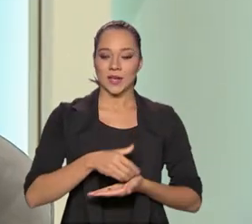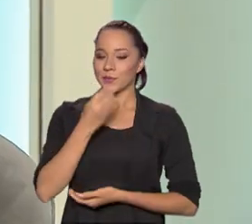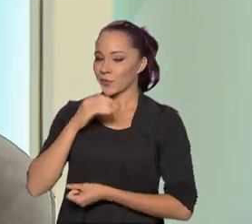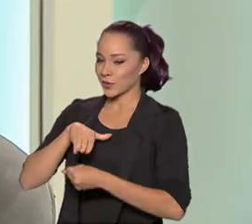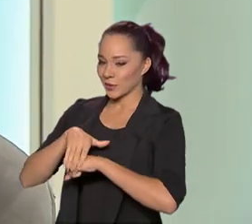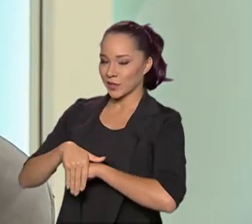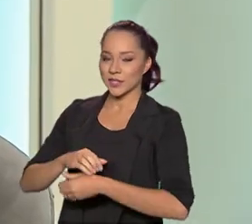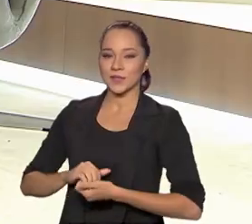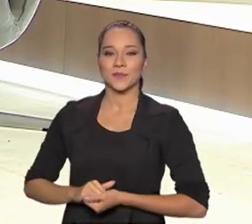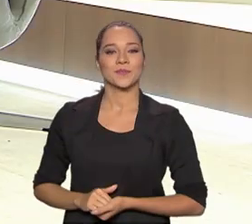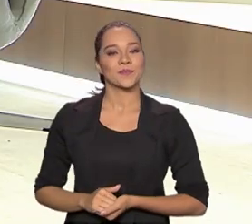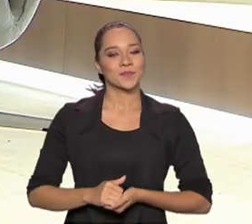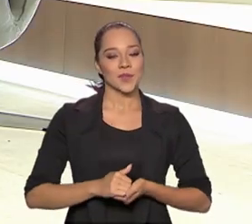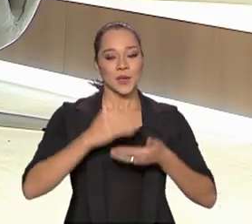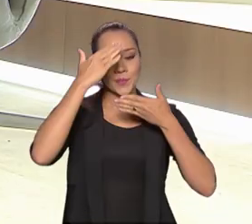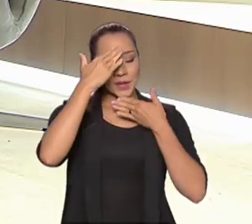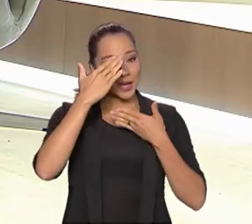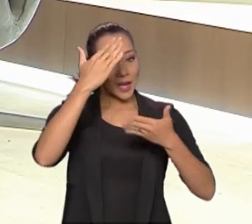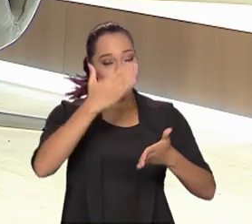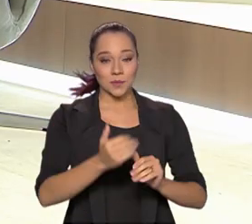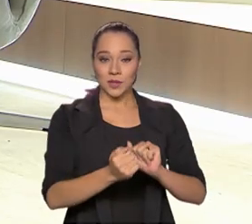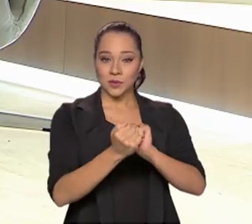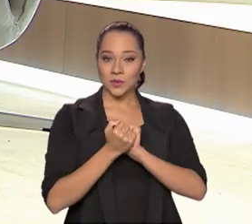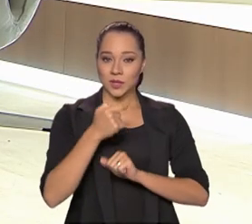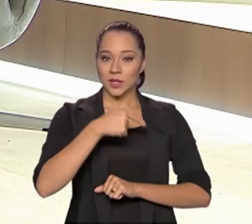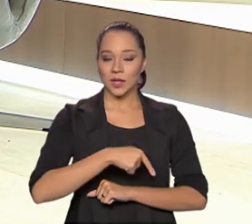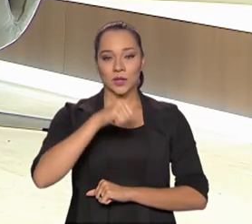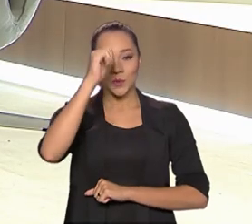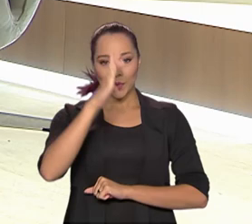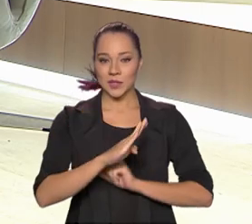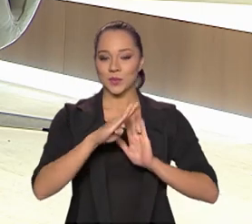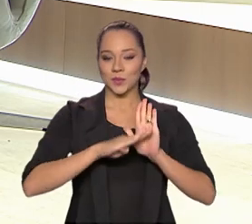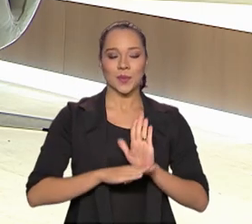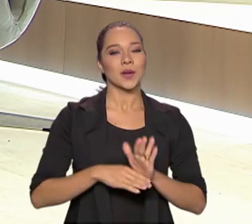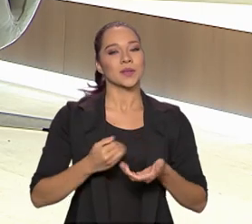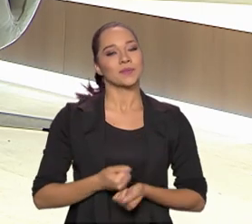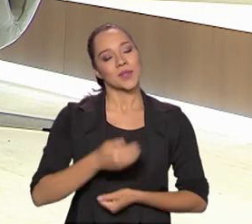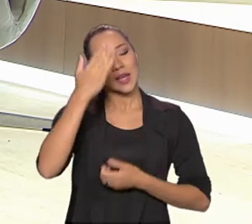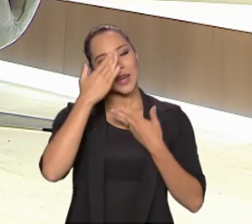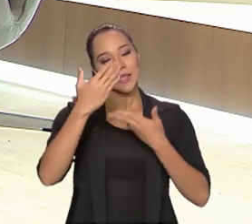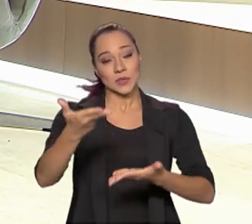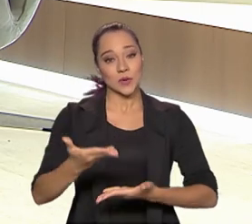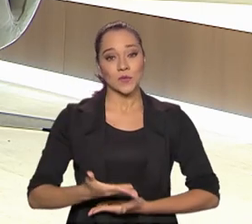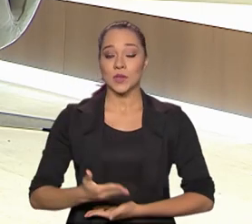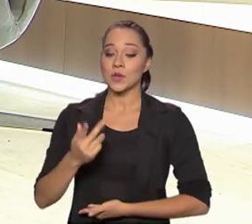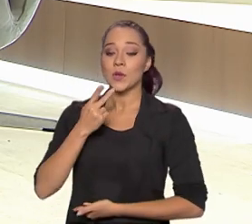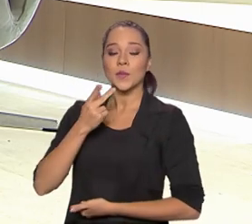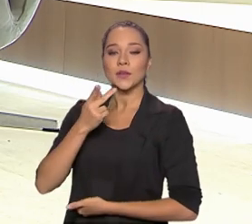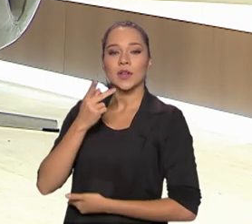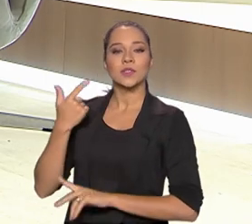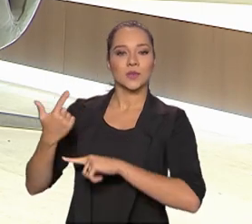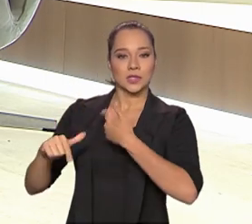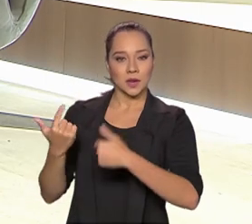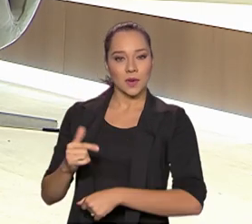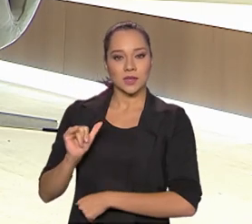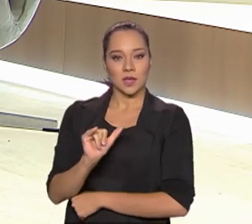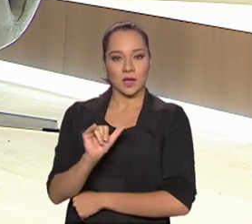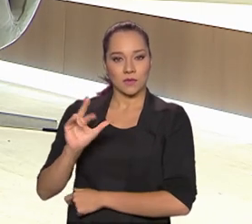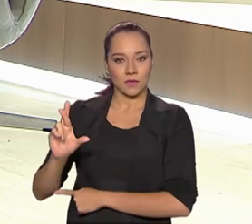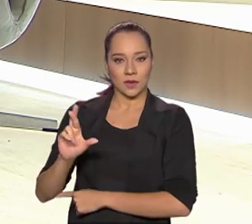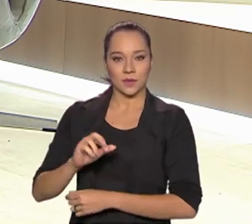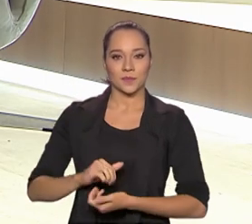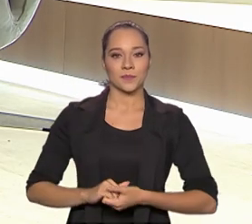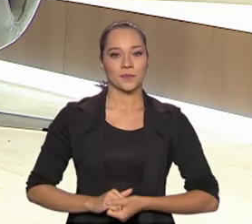noite. Muito obrigado pela presença aqui no Brasil em Pauta. Eu que agradeço o convite para falar sobre os trabalhos da Receita